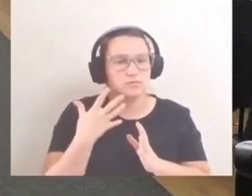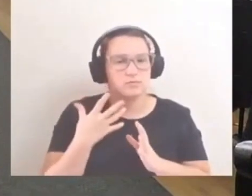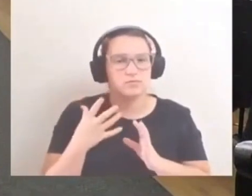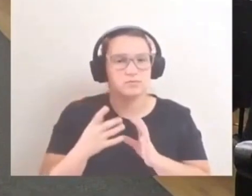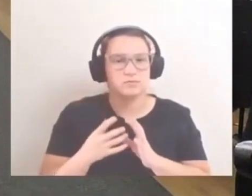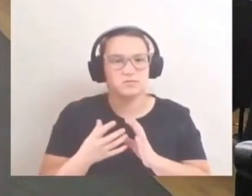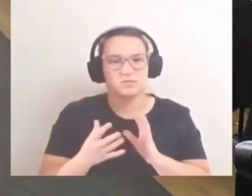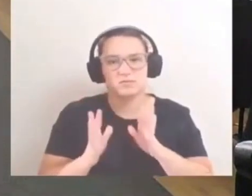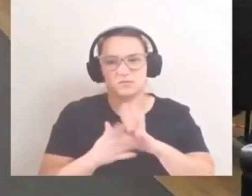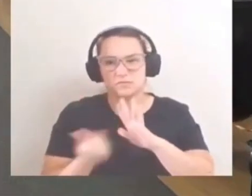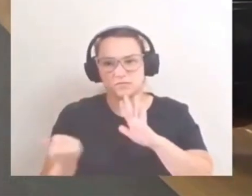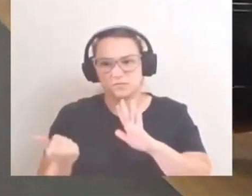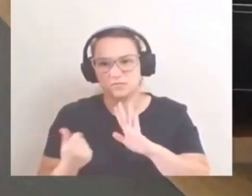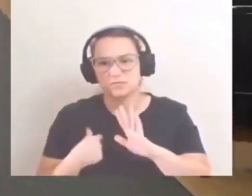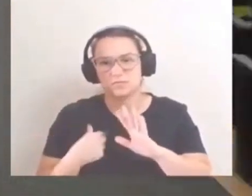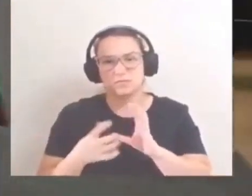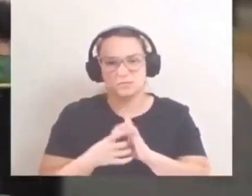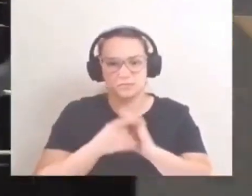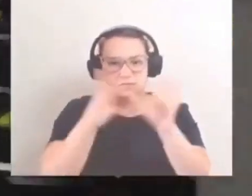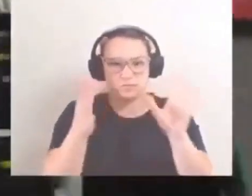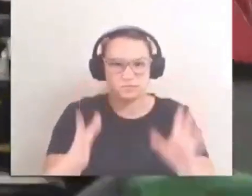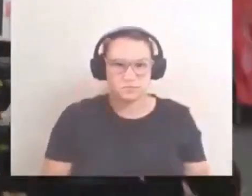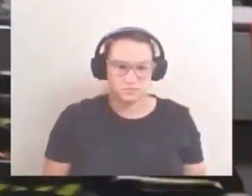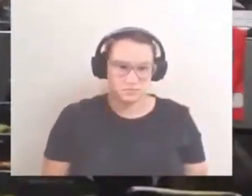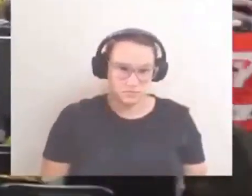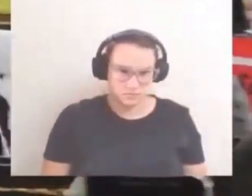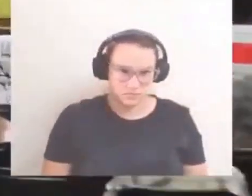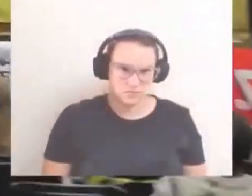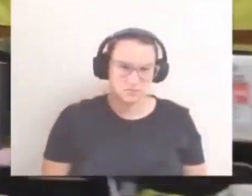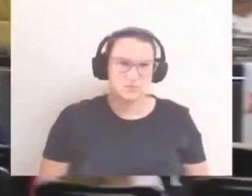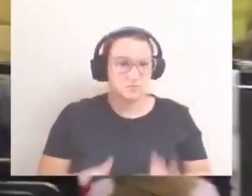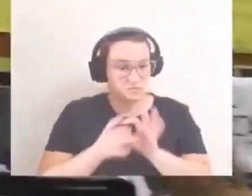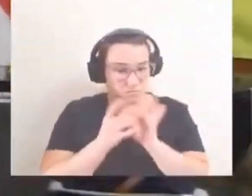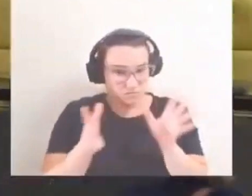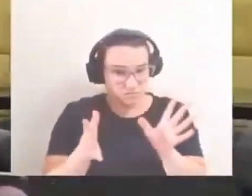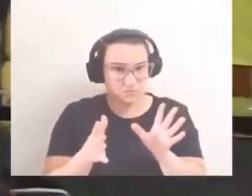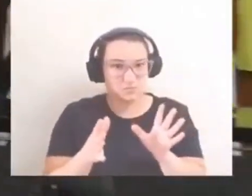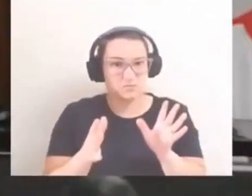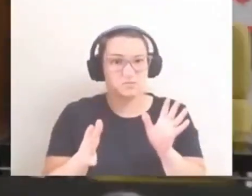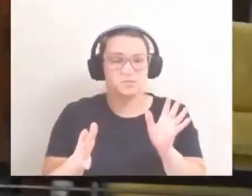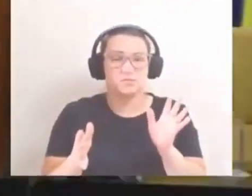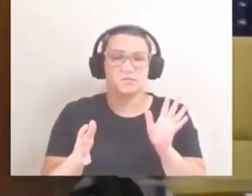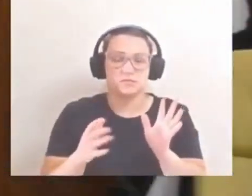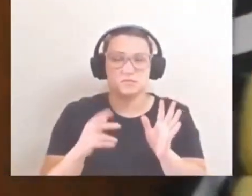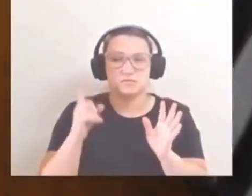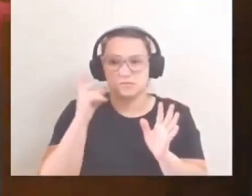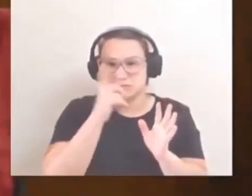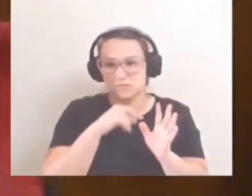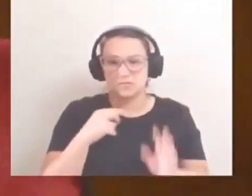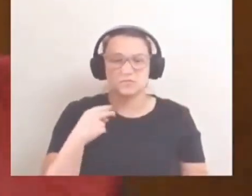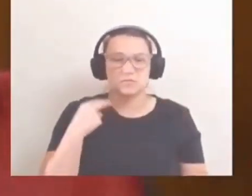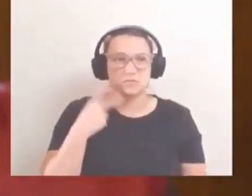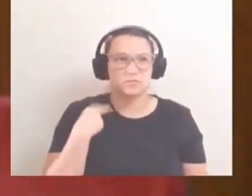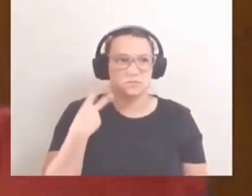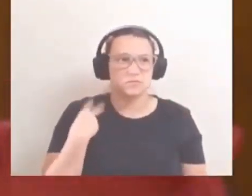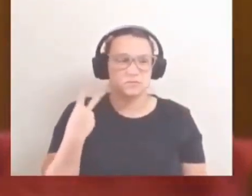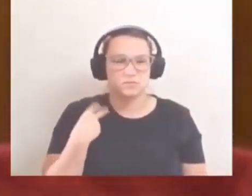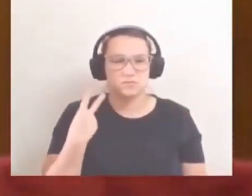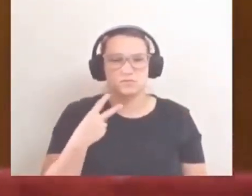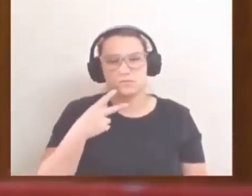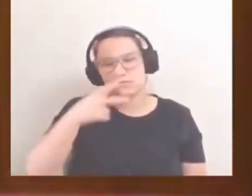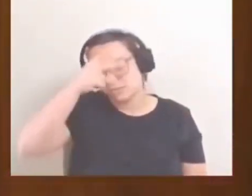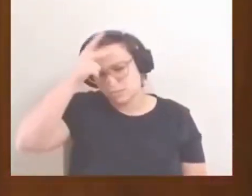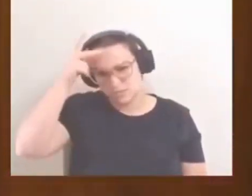abre mão da sua fala abre mão da sua liberdade quem abre mão da sua liberdade e vira massa de manobra de vereadores e prefeitos